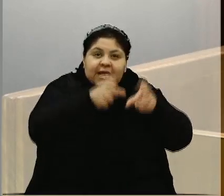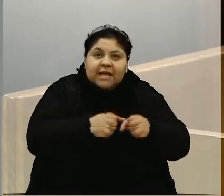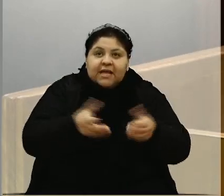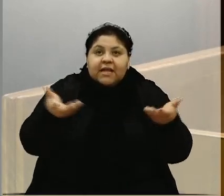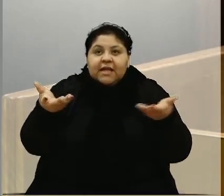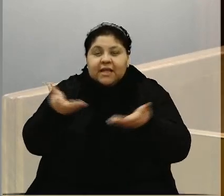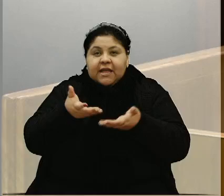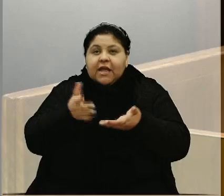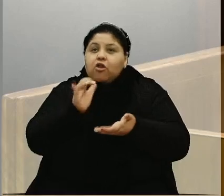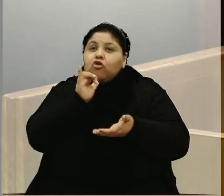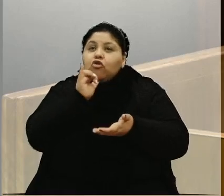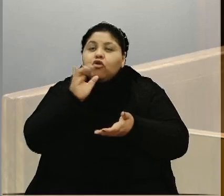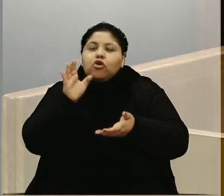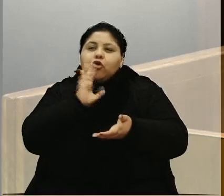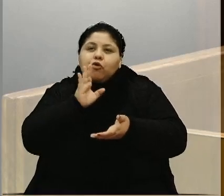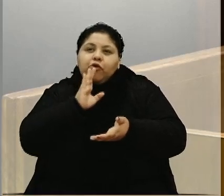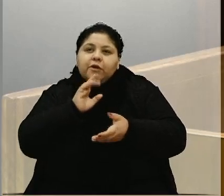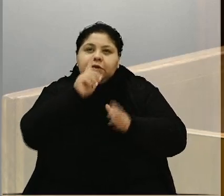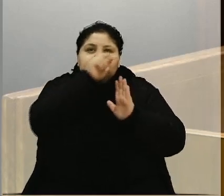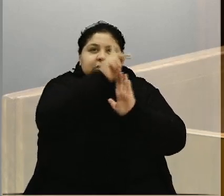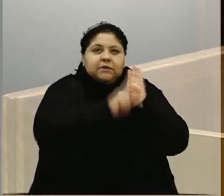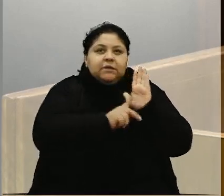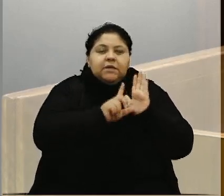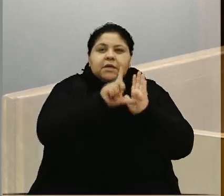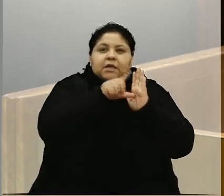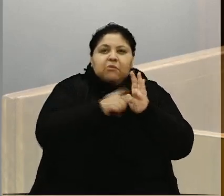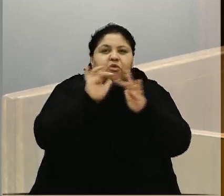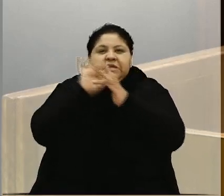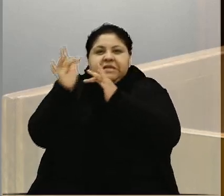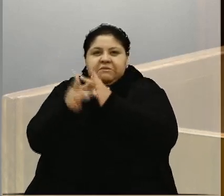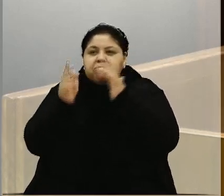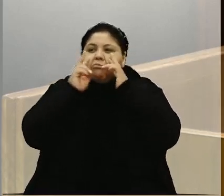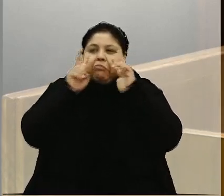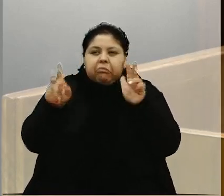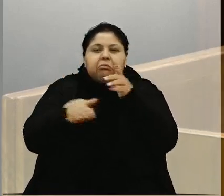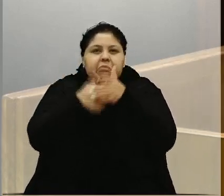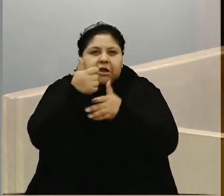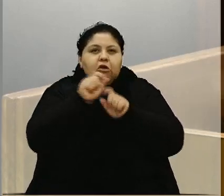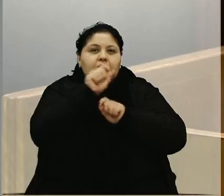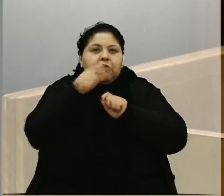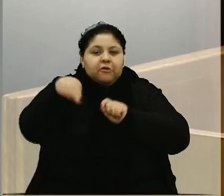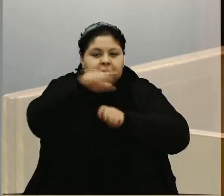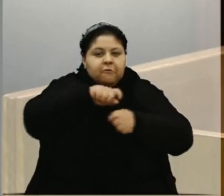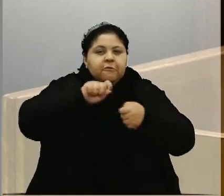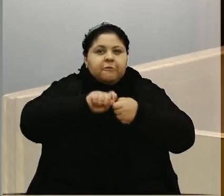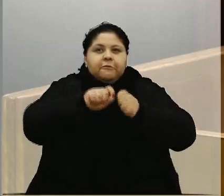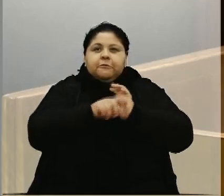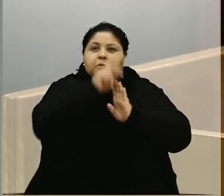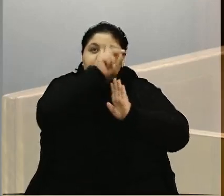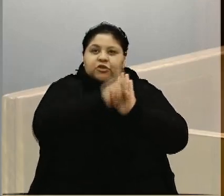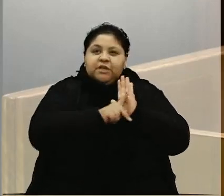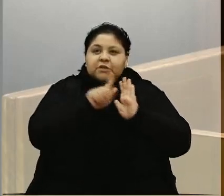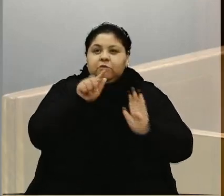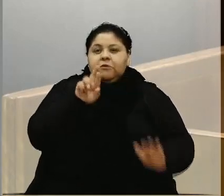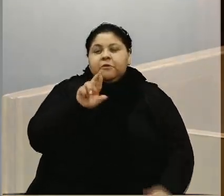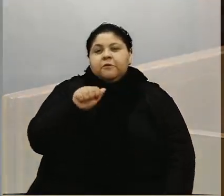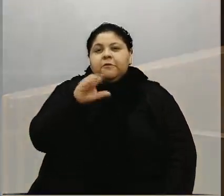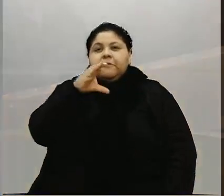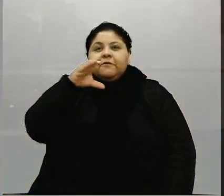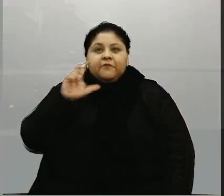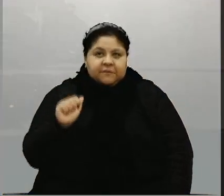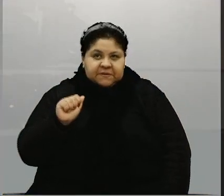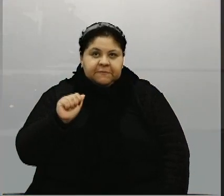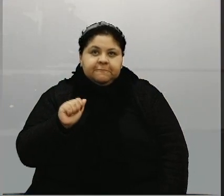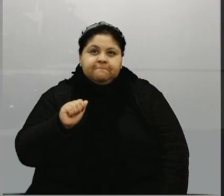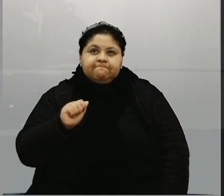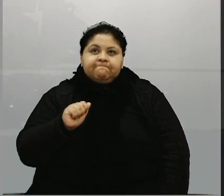os nossos projetos, depois vocês entram nas nossas páginas e vocês vão ver tudo que nós realizamos. Projeto Graça. Nesse